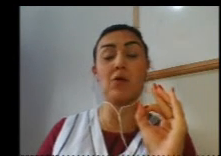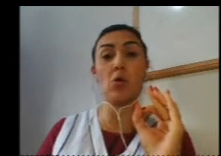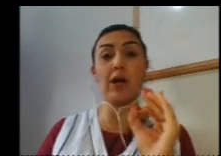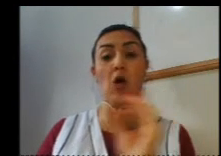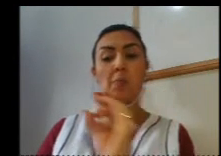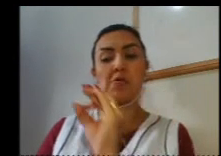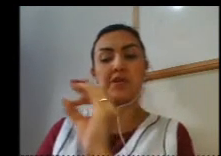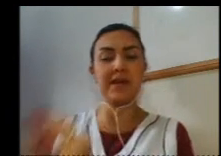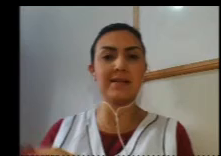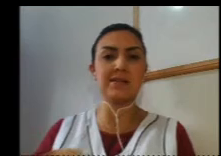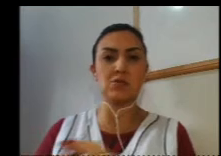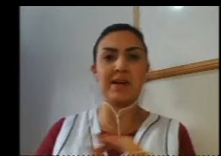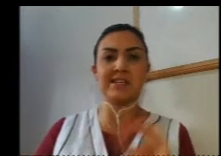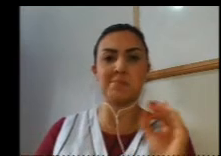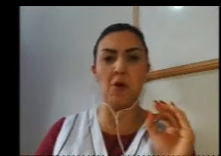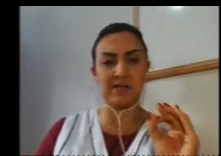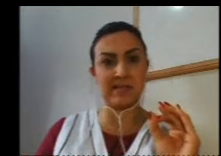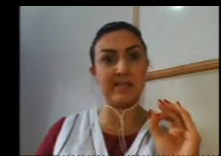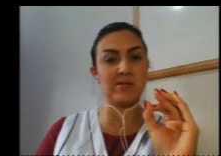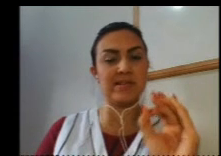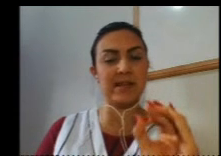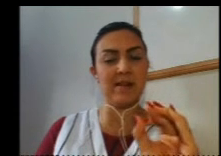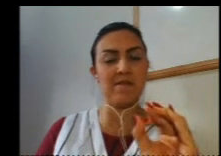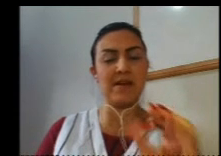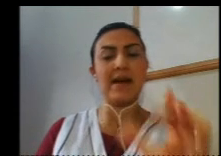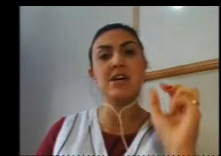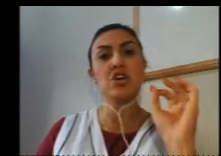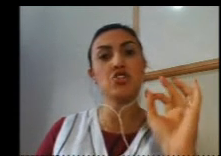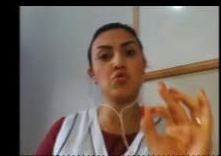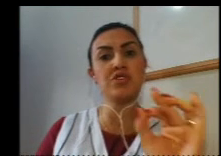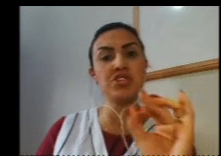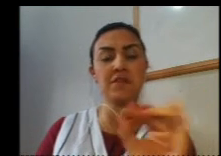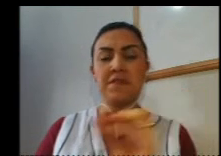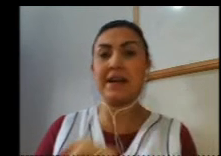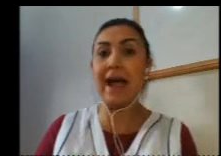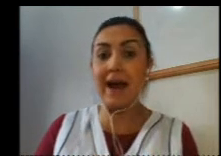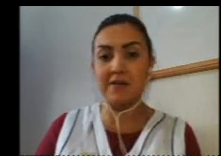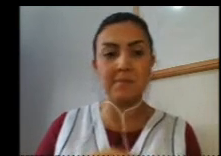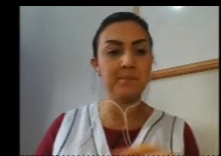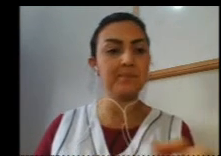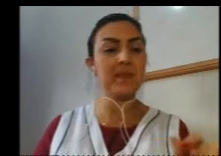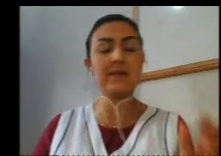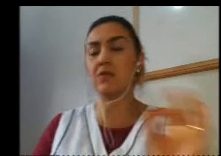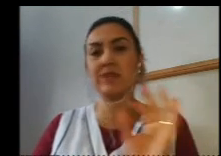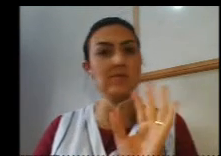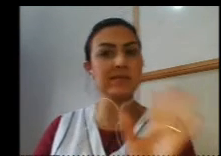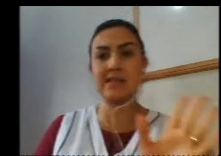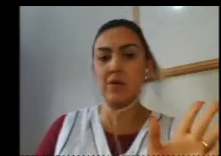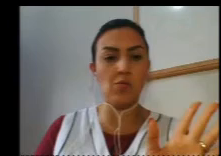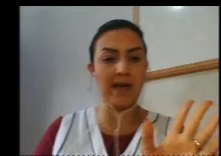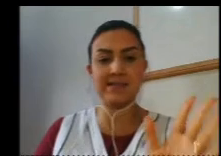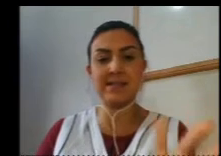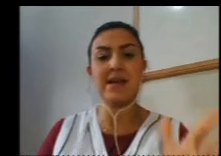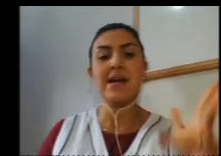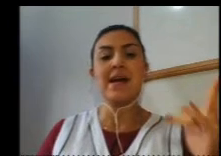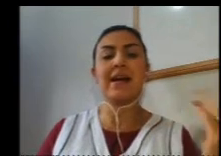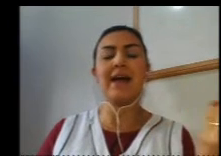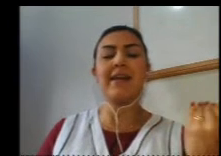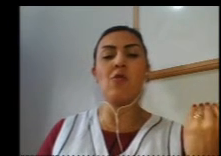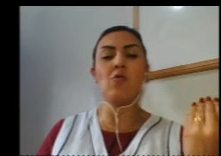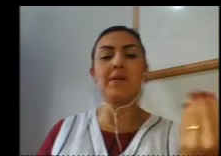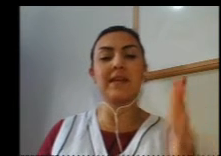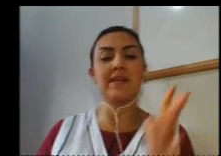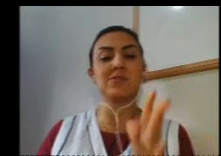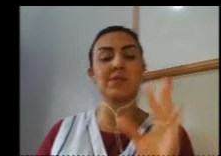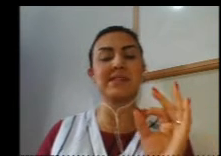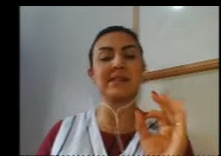Era para colocar o porquê da sua resposta, isso que significa justificar. Então, não são iguais.